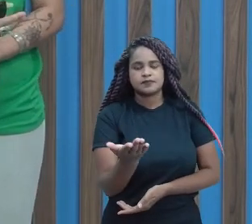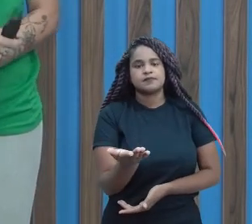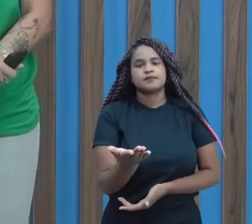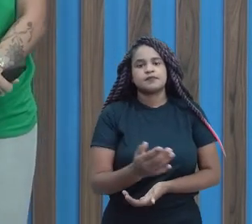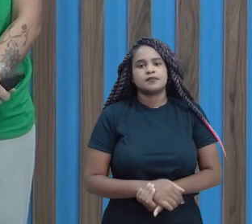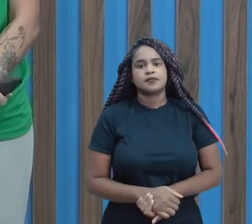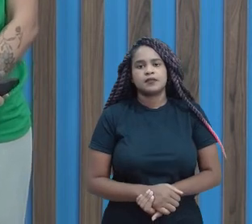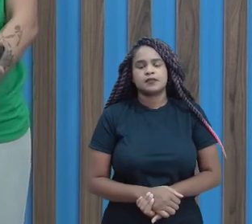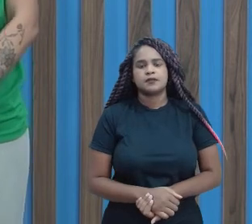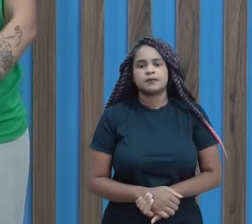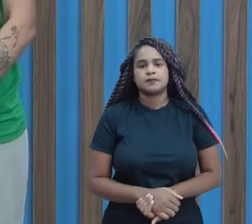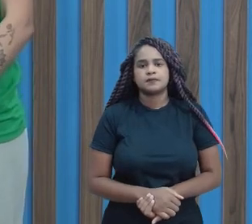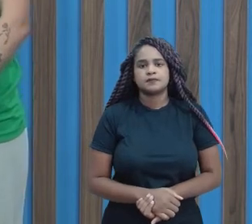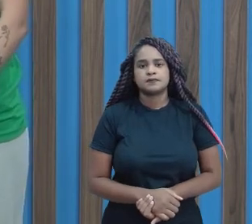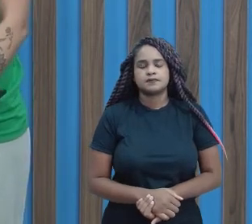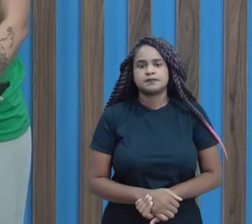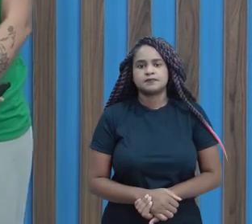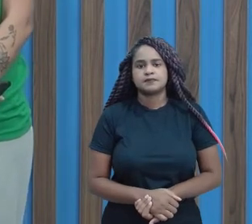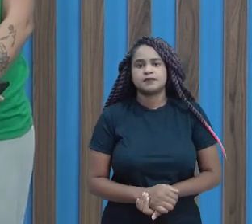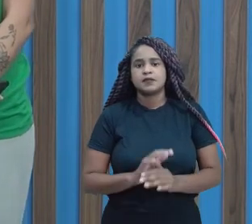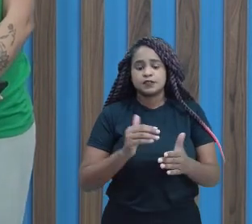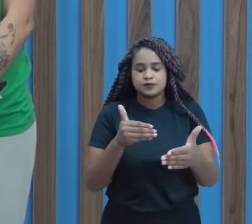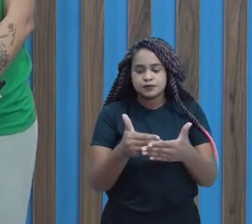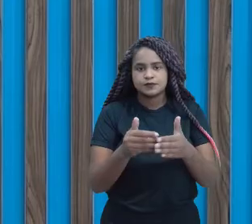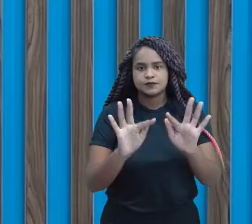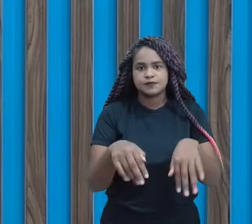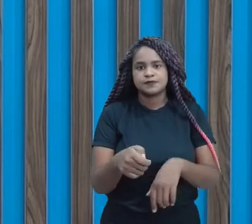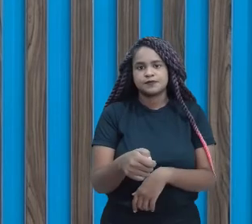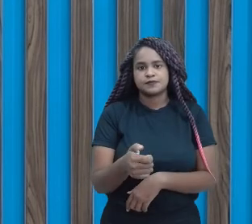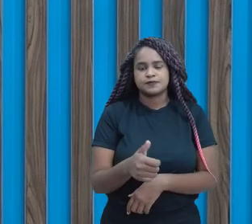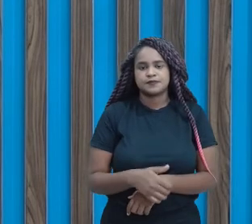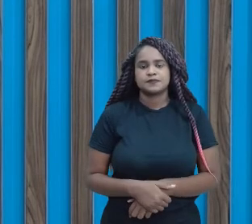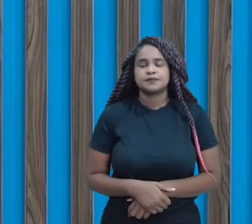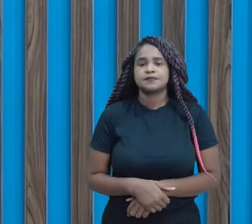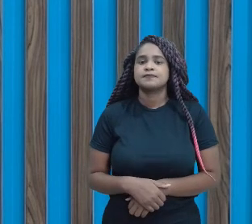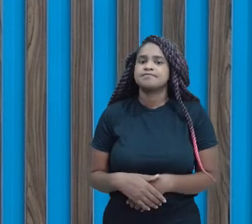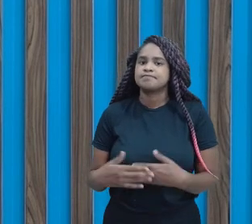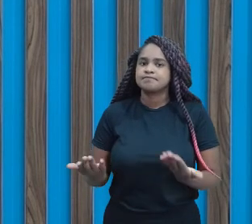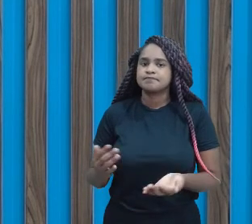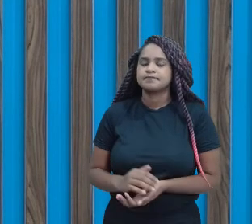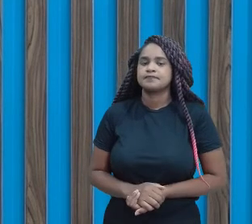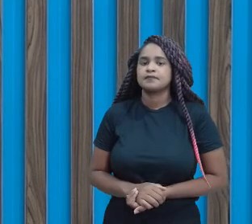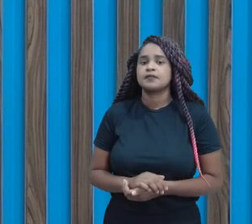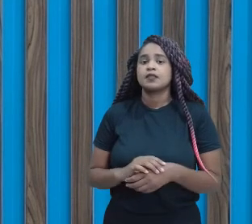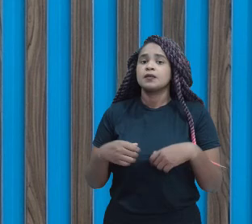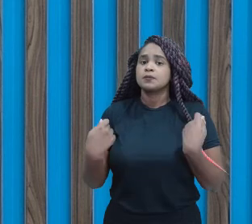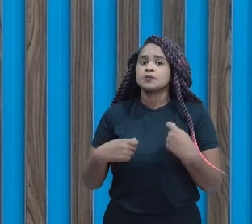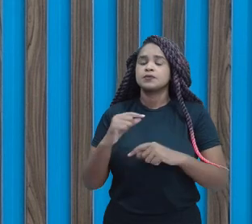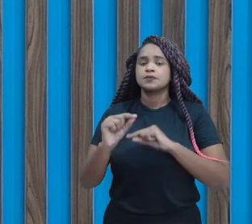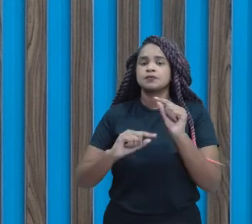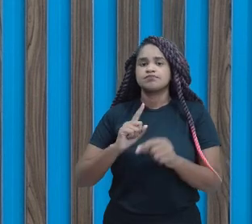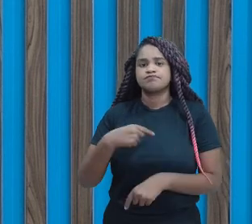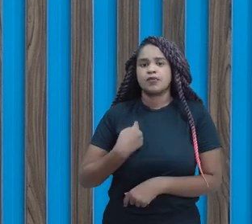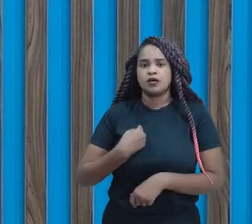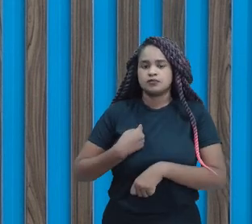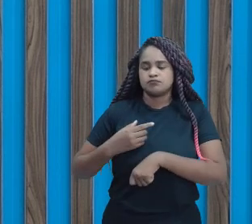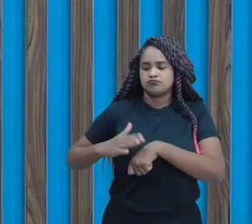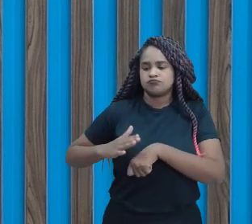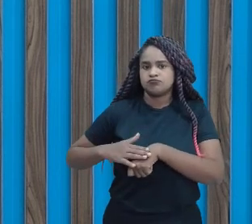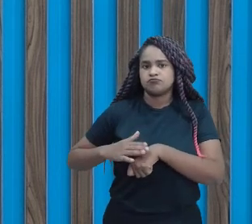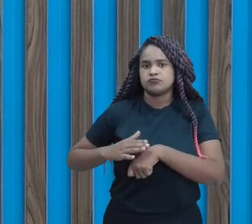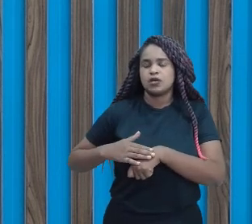as considerações dele, que a gente já está se despedindo. Pois é, galera. Então, é preciso que nós façamos a nossa parte,